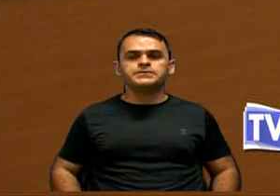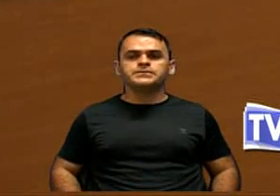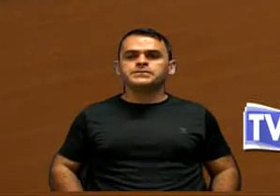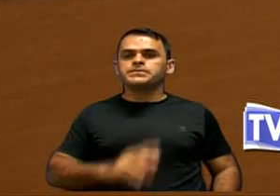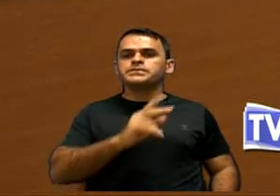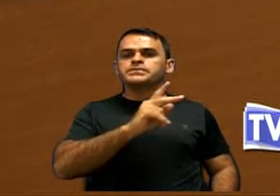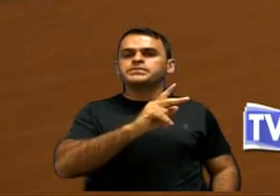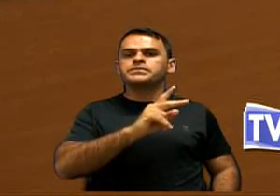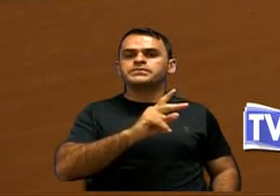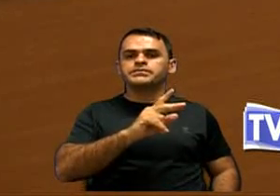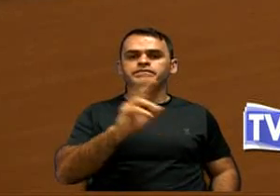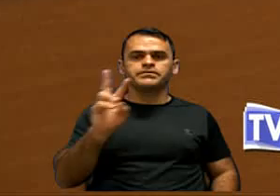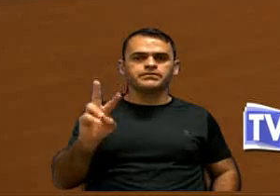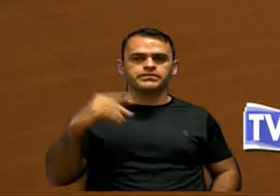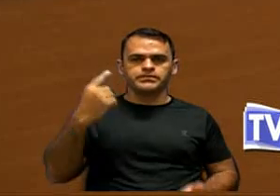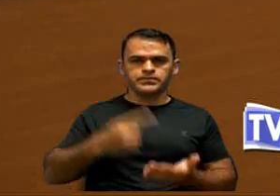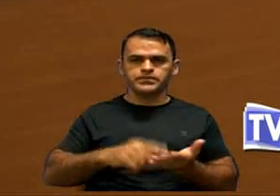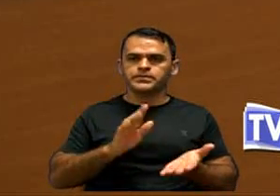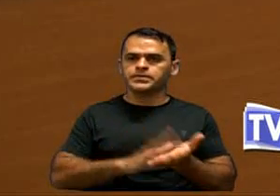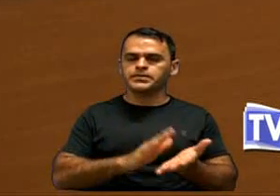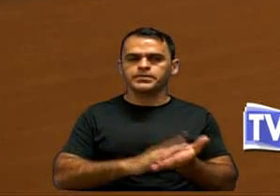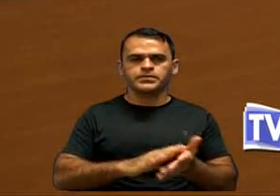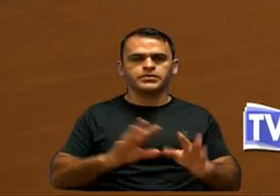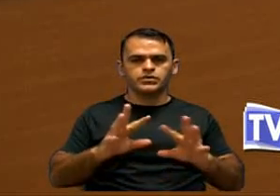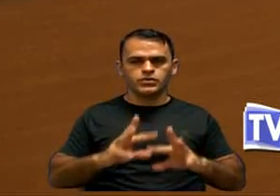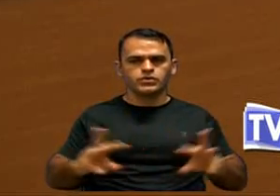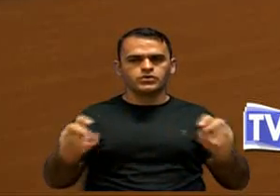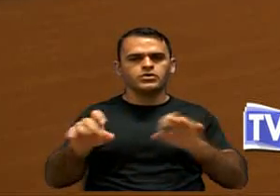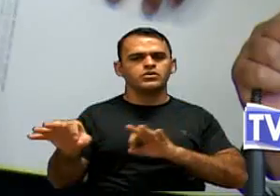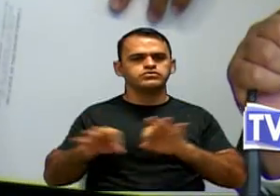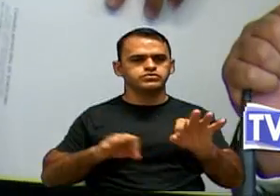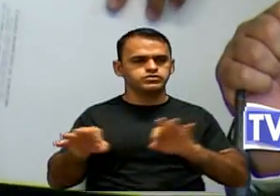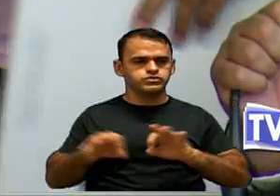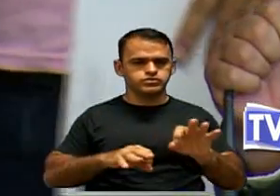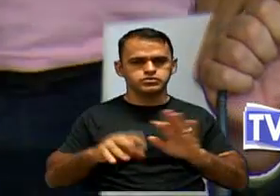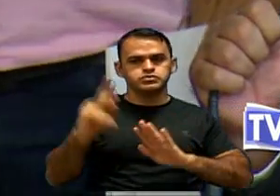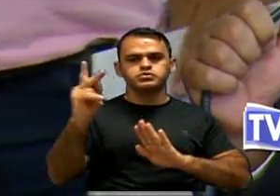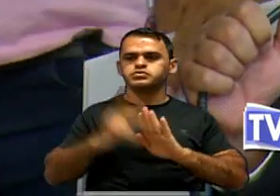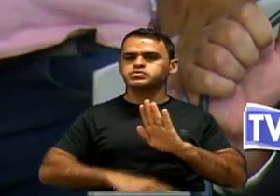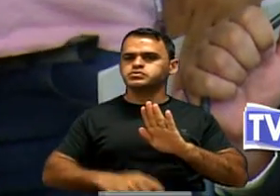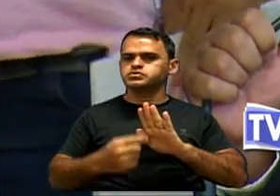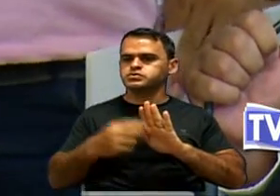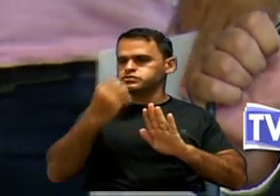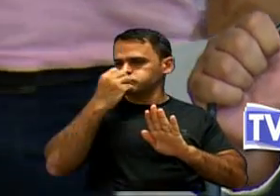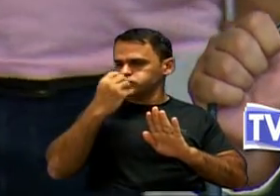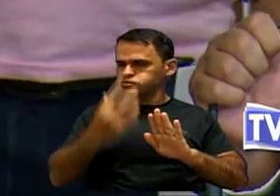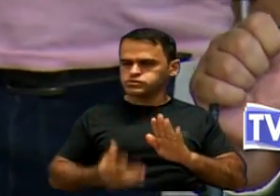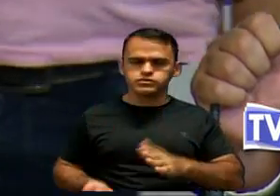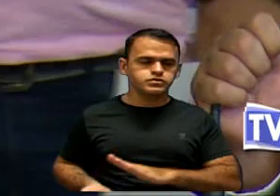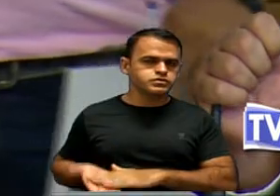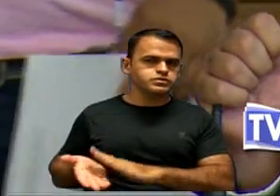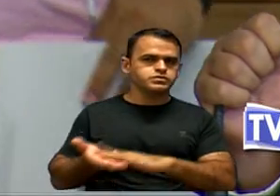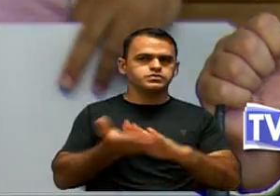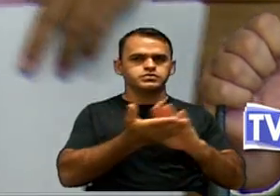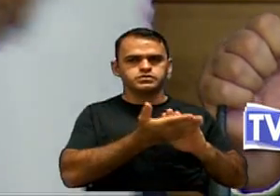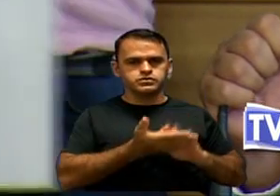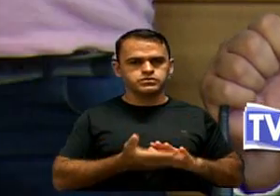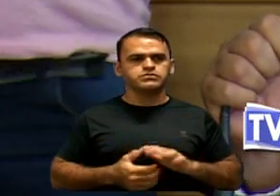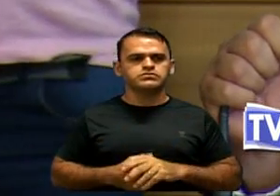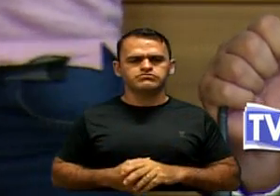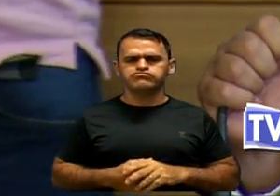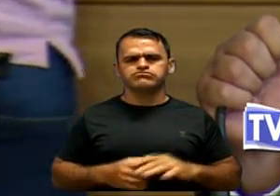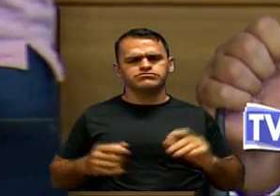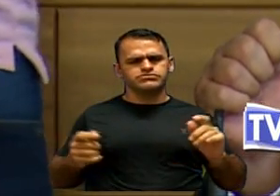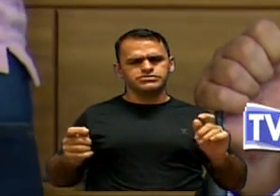Vereador Vitão, quero parabenizar você e a todos que ajudaram você a dar uma contribuição para esse projeto aí. Eu acho que é a